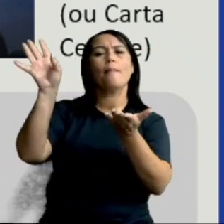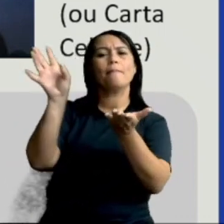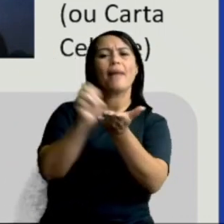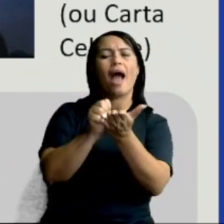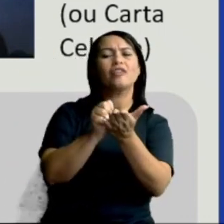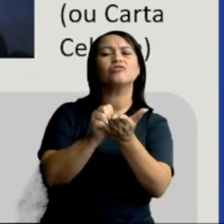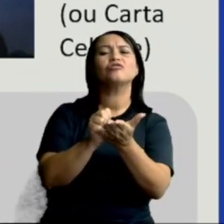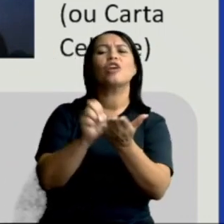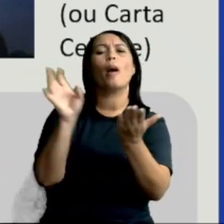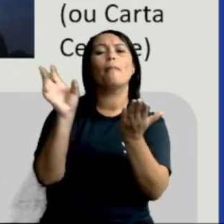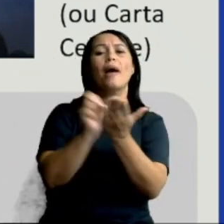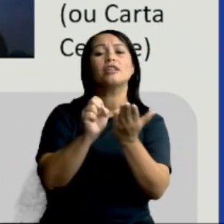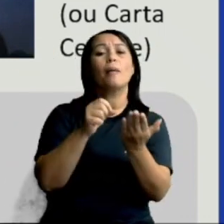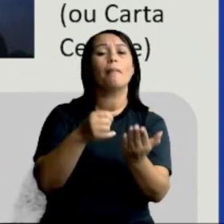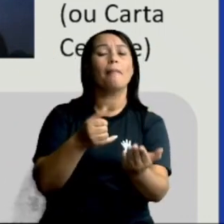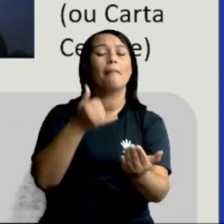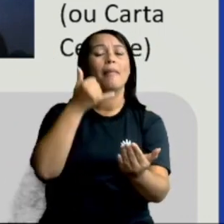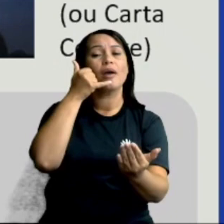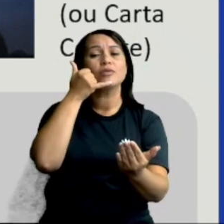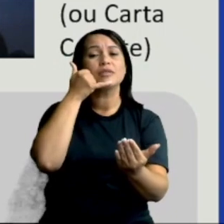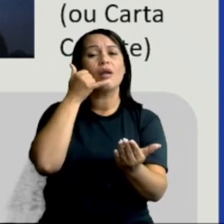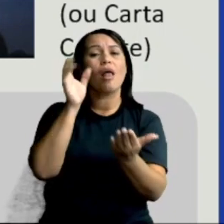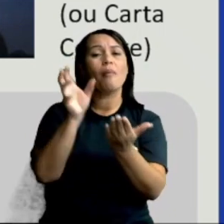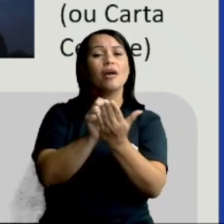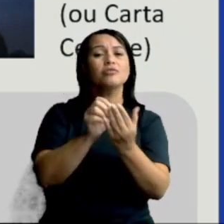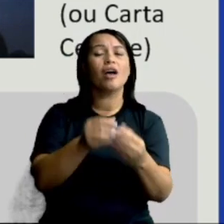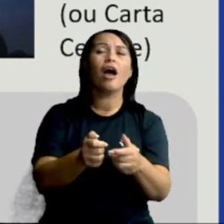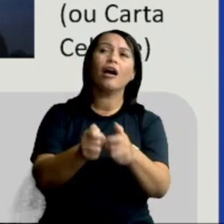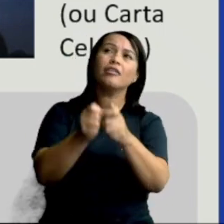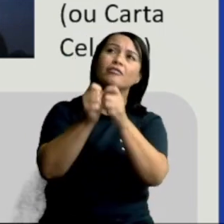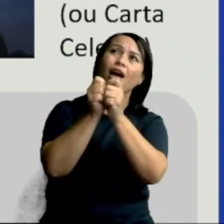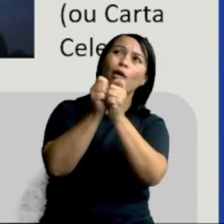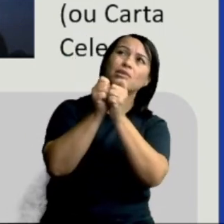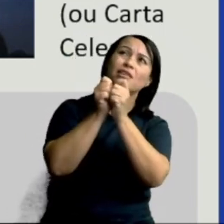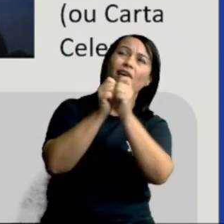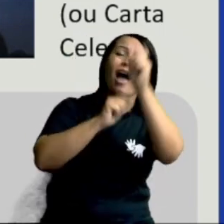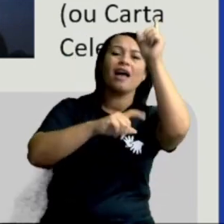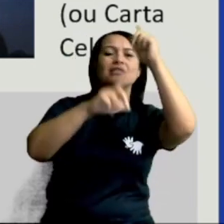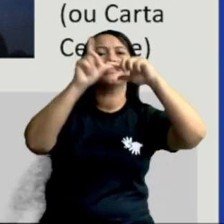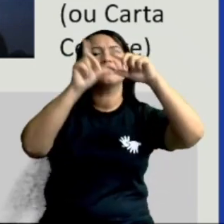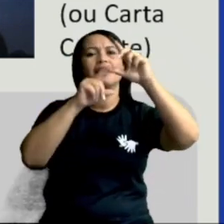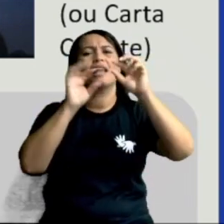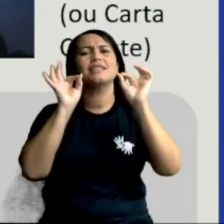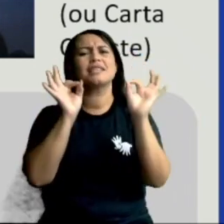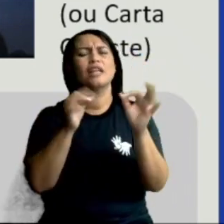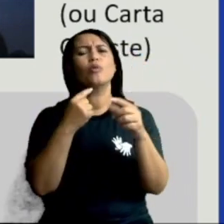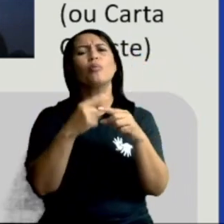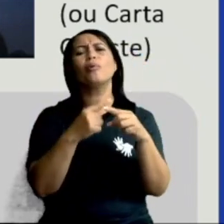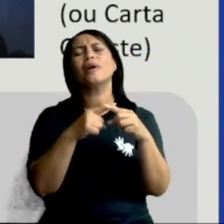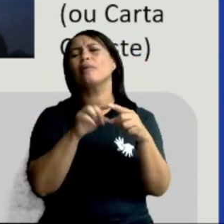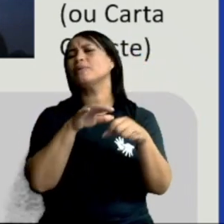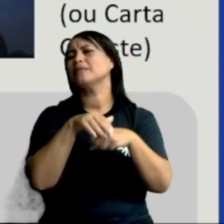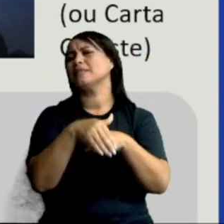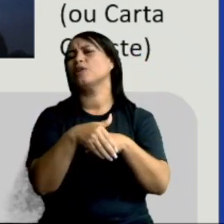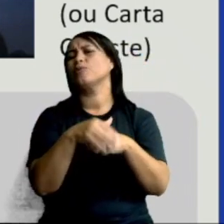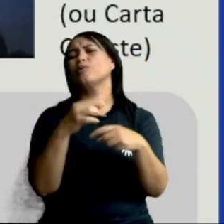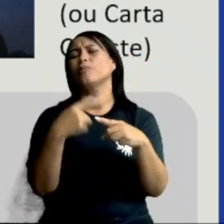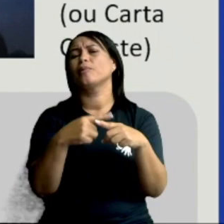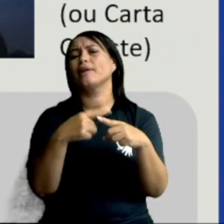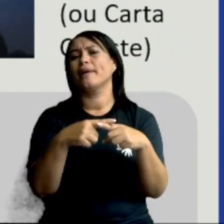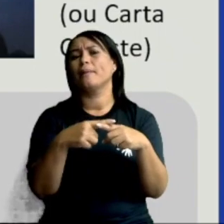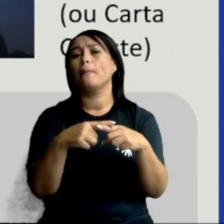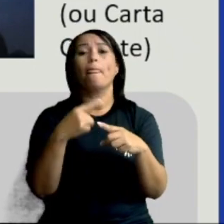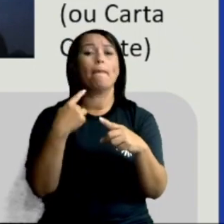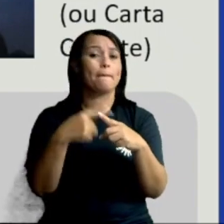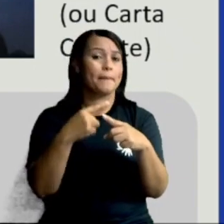celular a partir desse aplicativo para você observar as estrelas, certo? Por que tem que ser à noite, professora?